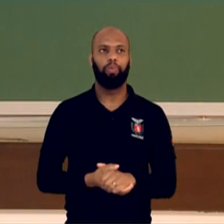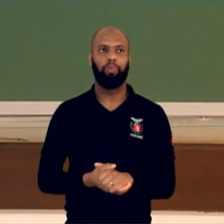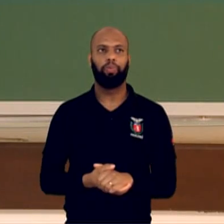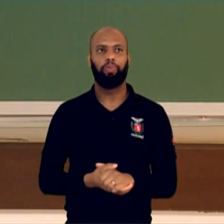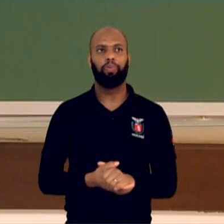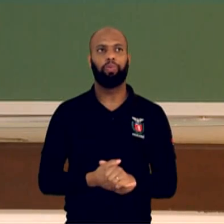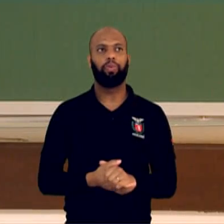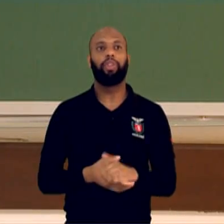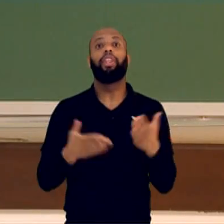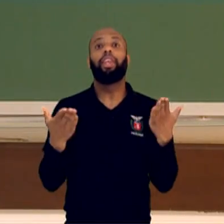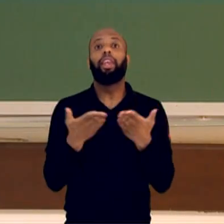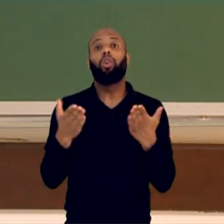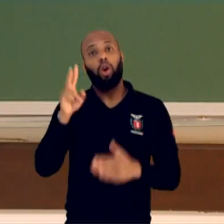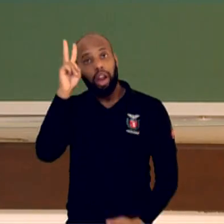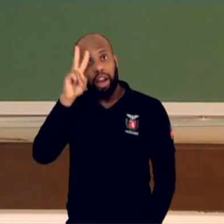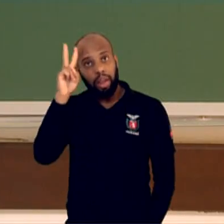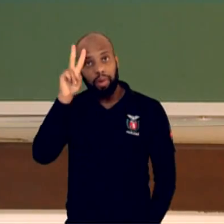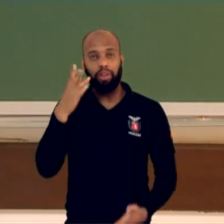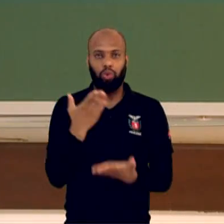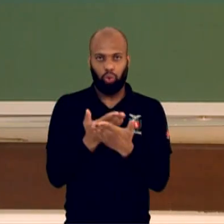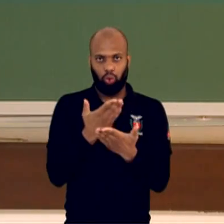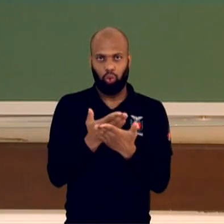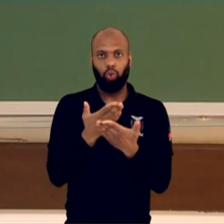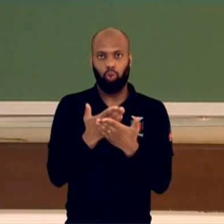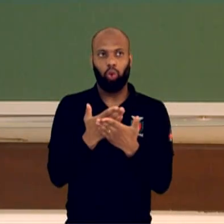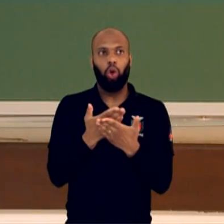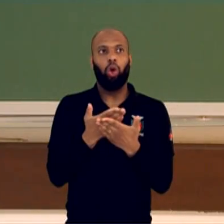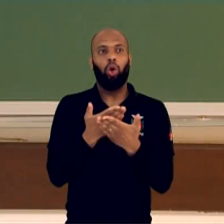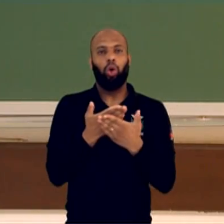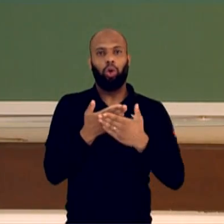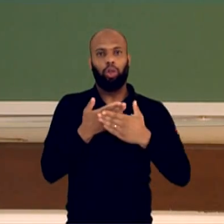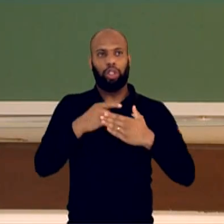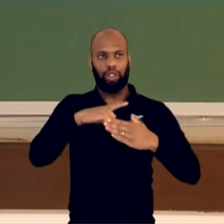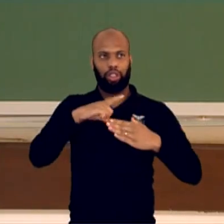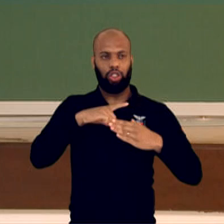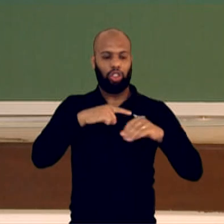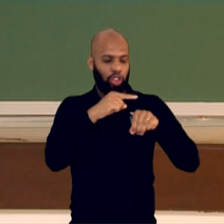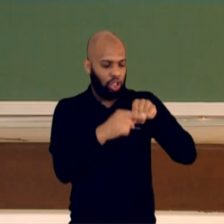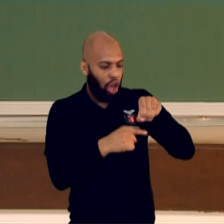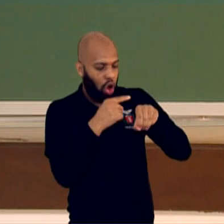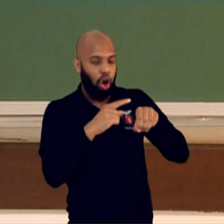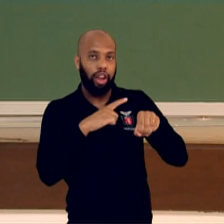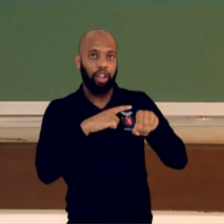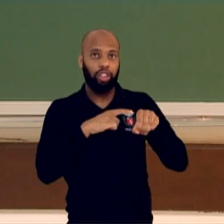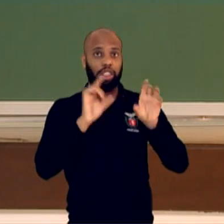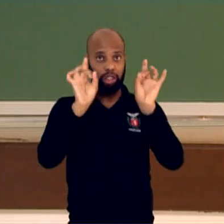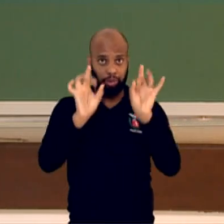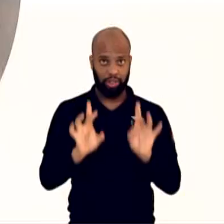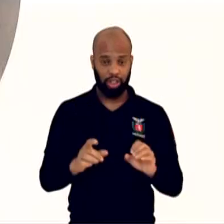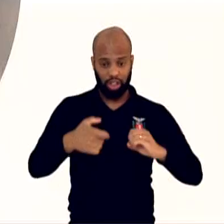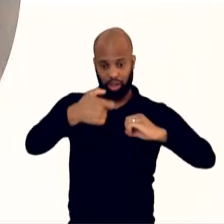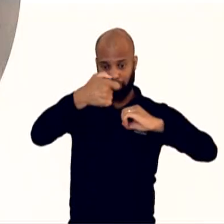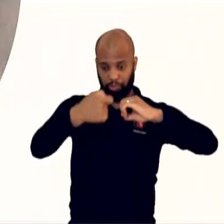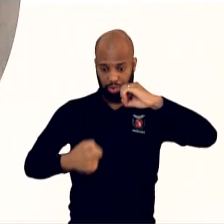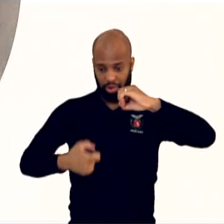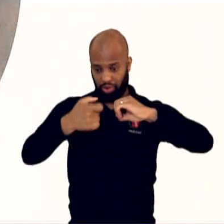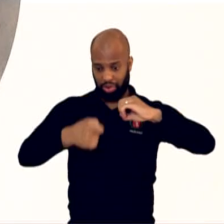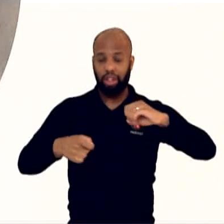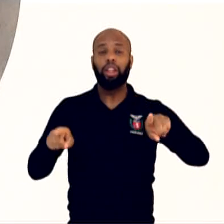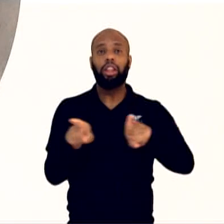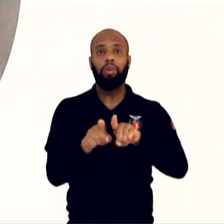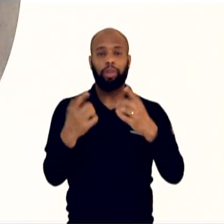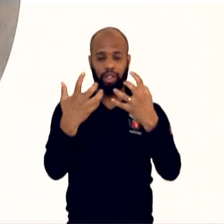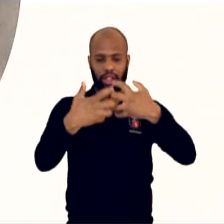exercício também. Vamos lembrar, então. A gente viu que no caso das rodas tinha dois casos especiais, as polias e as engrenagens,